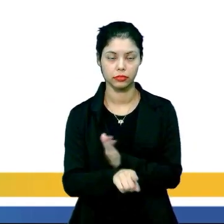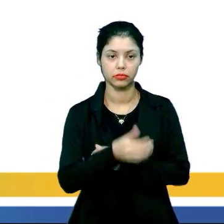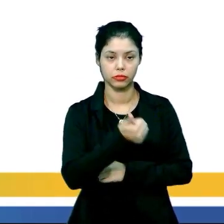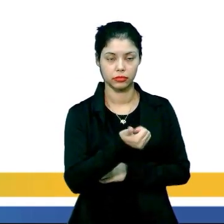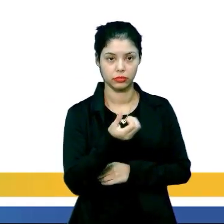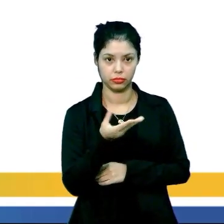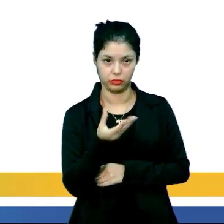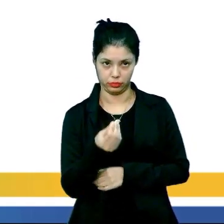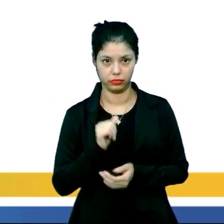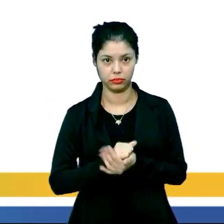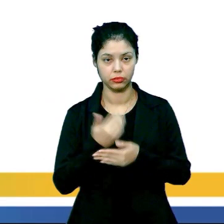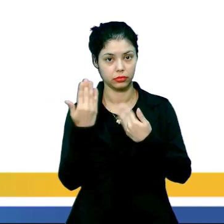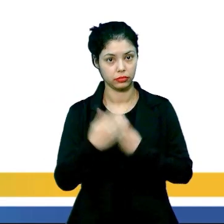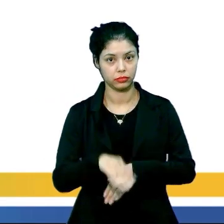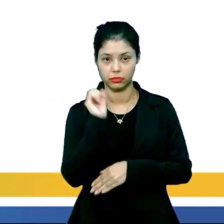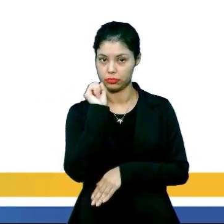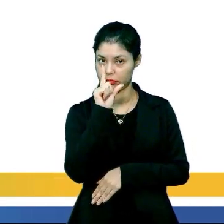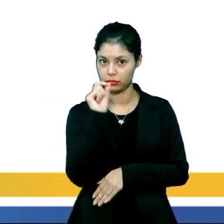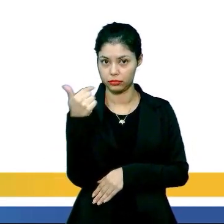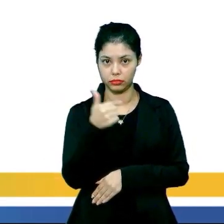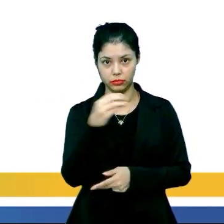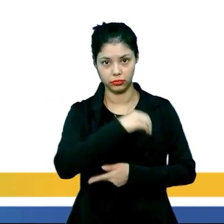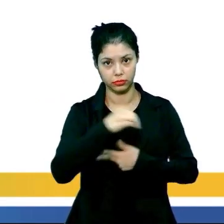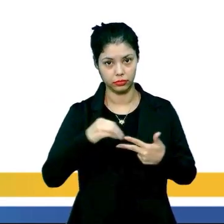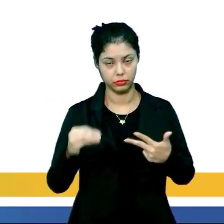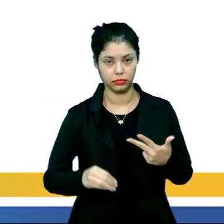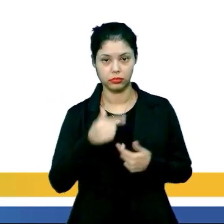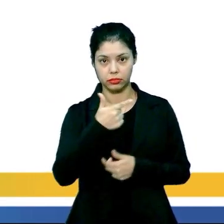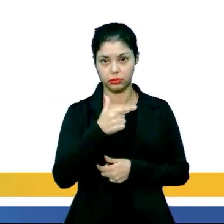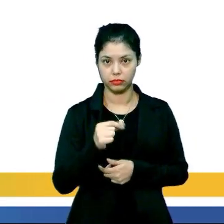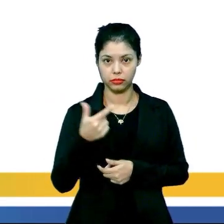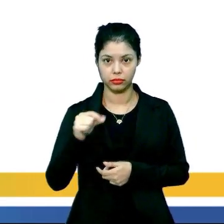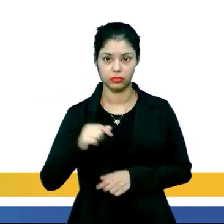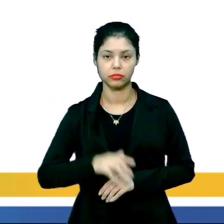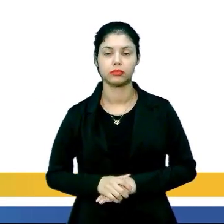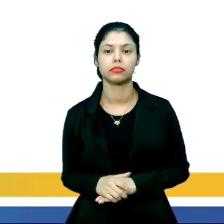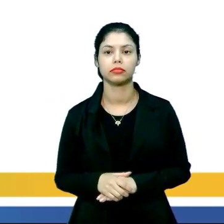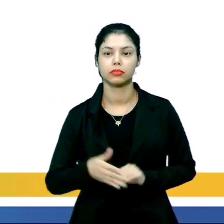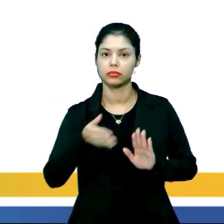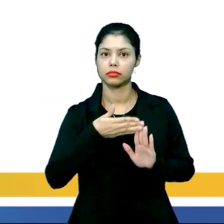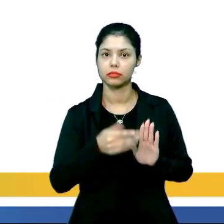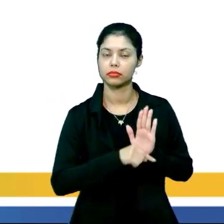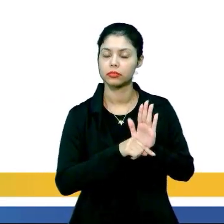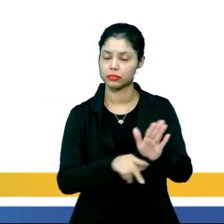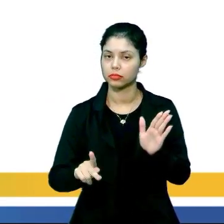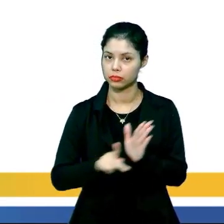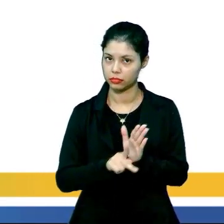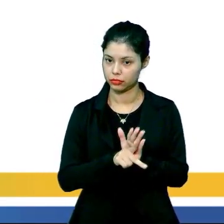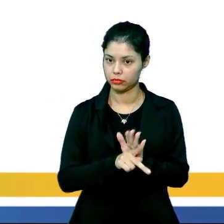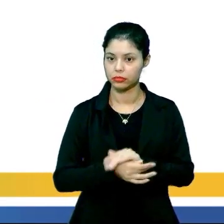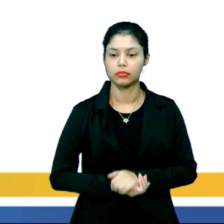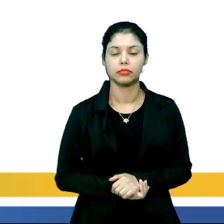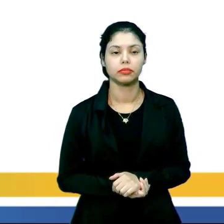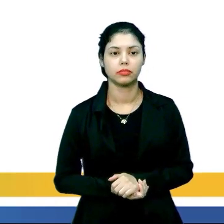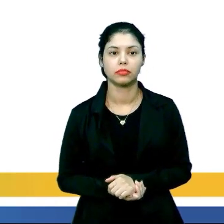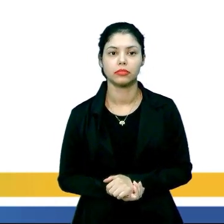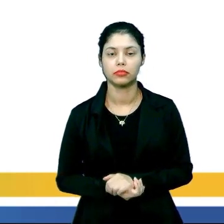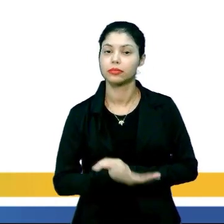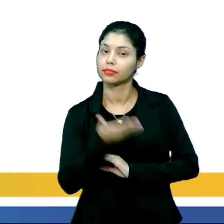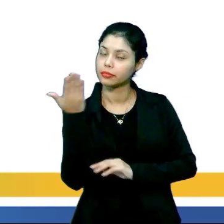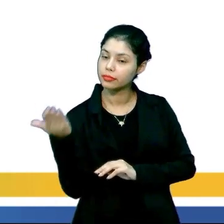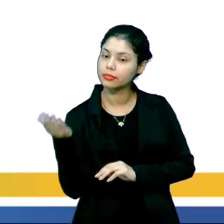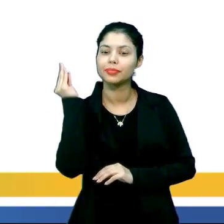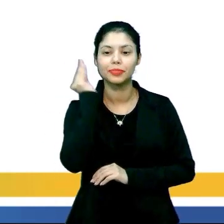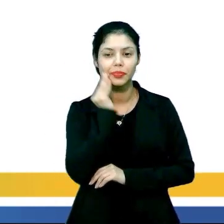Questão 160, prova azul do segundo dia, Enem 2020. Essa é uma questão proposta para